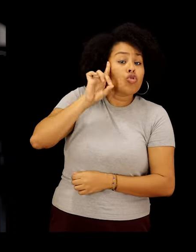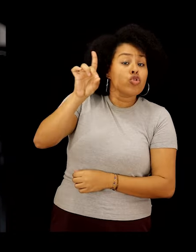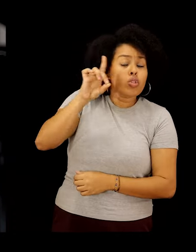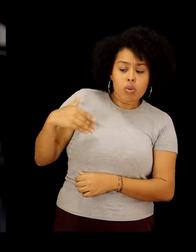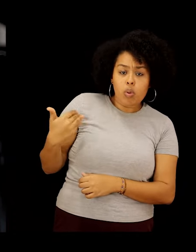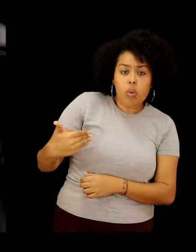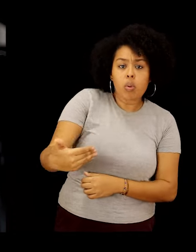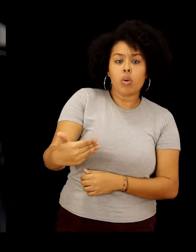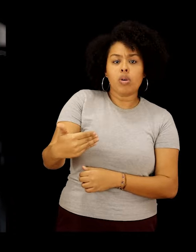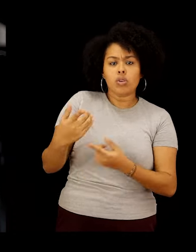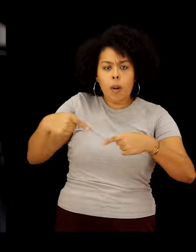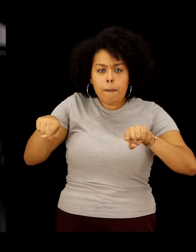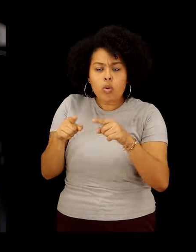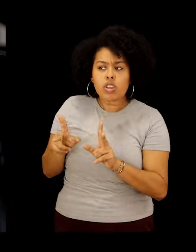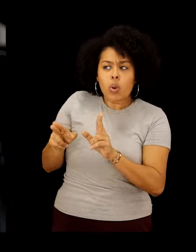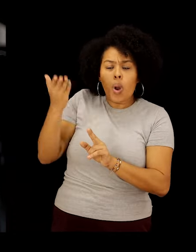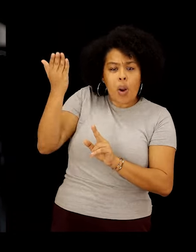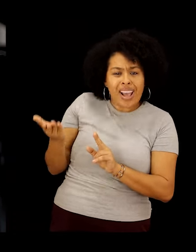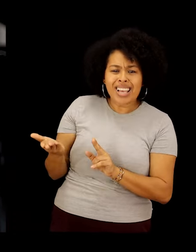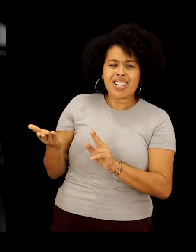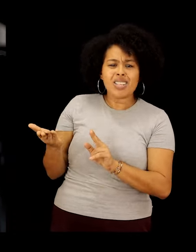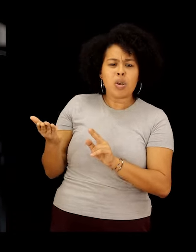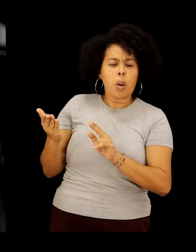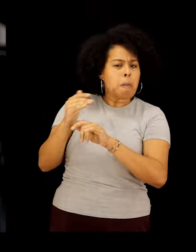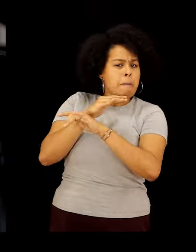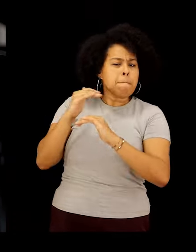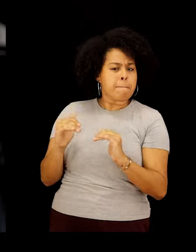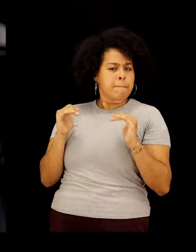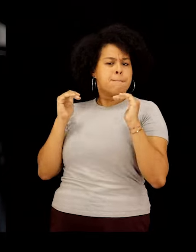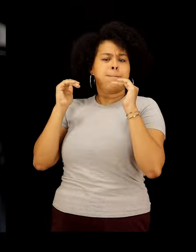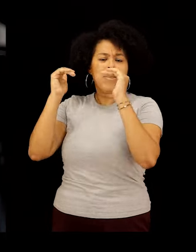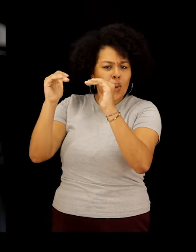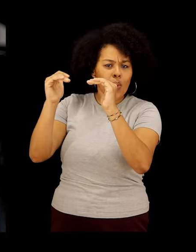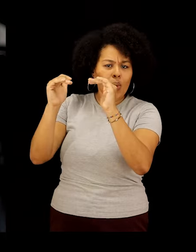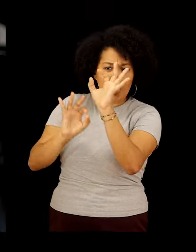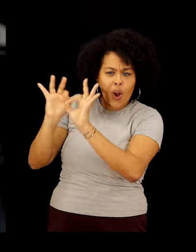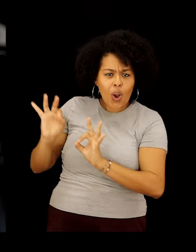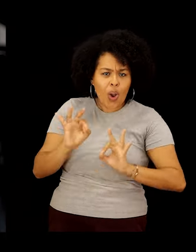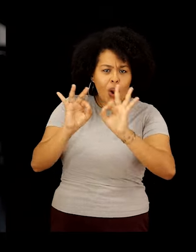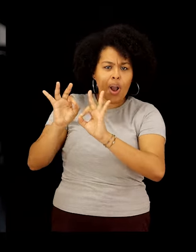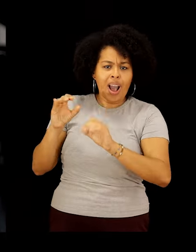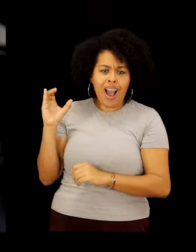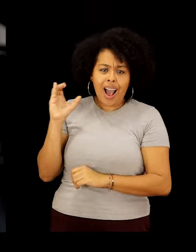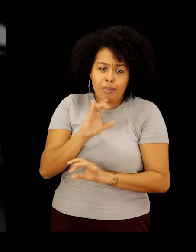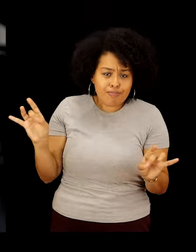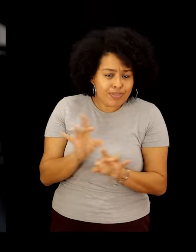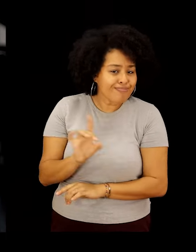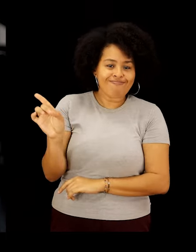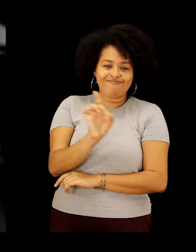o cotidiano de um músico como esse, dessa magnitude que ele é, não se constrói de um dia para o